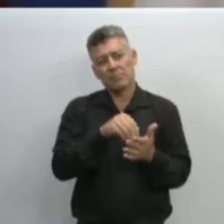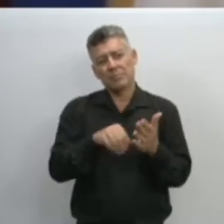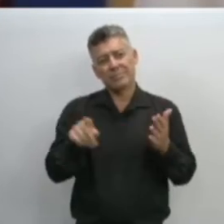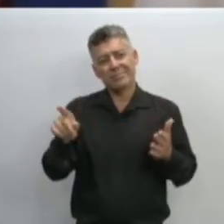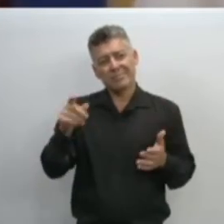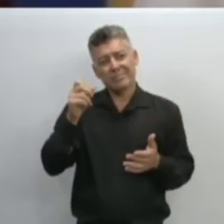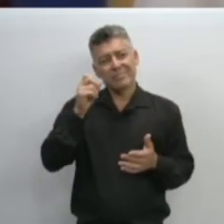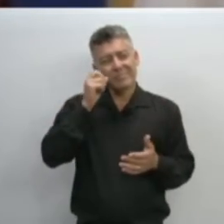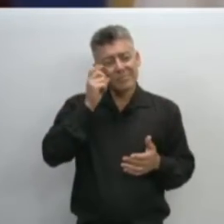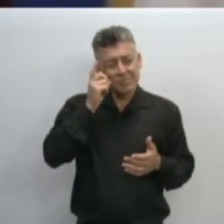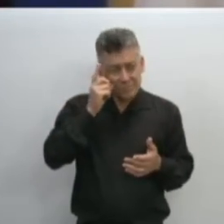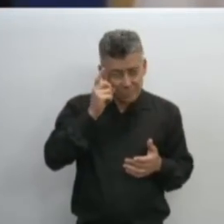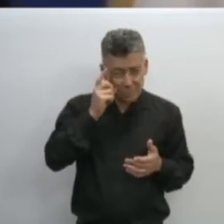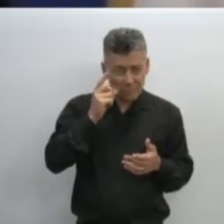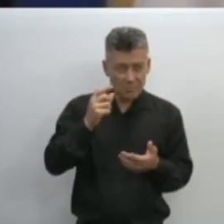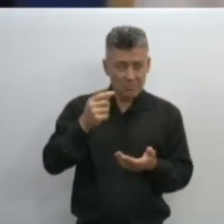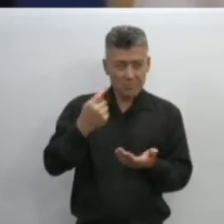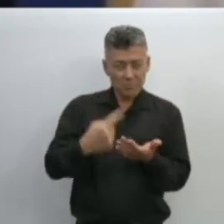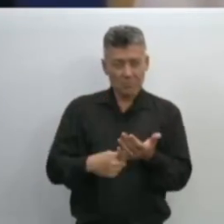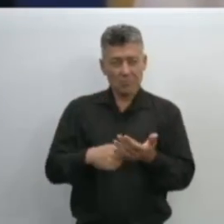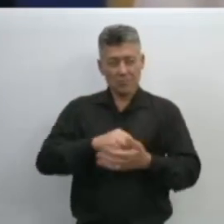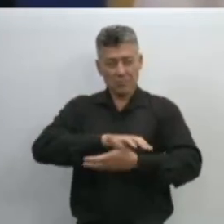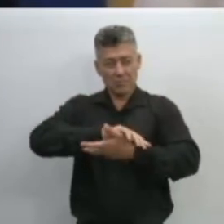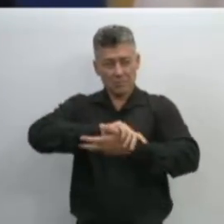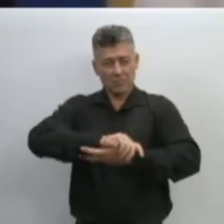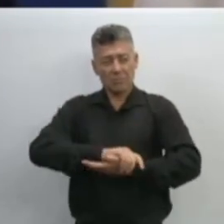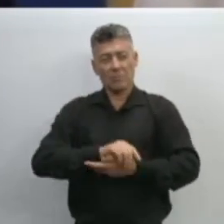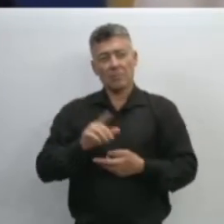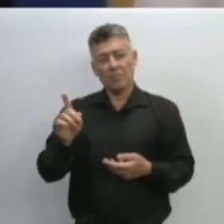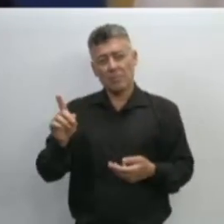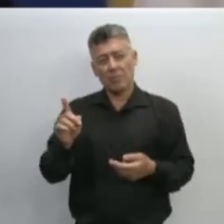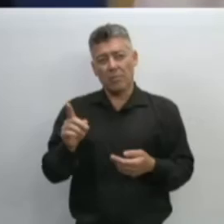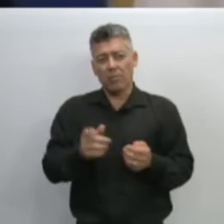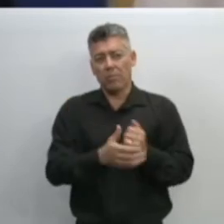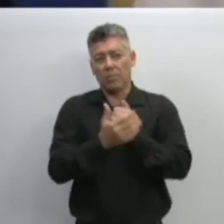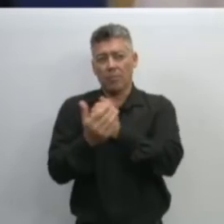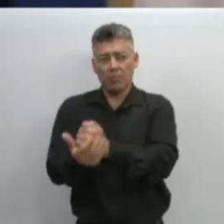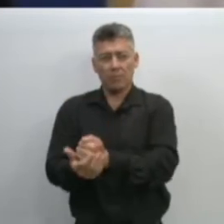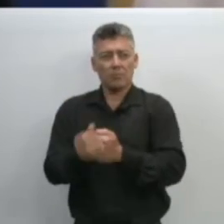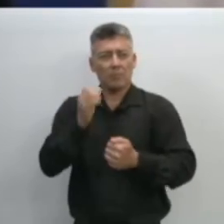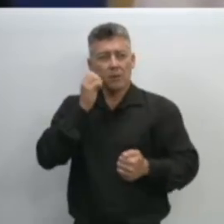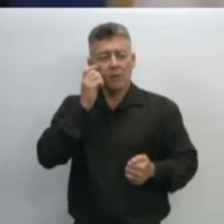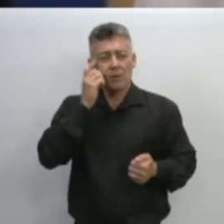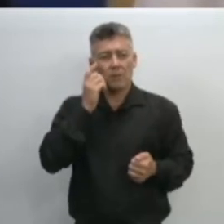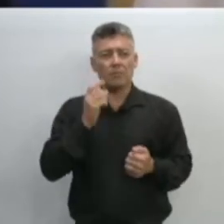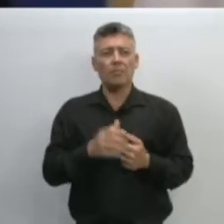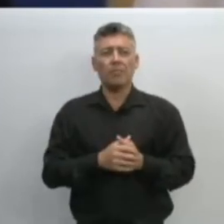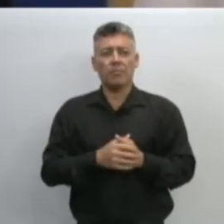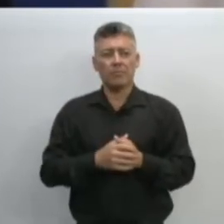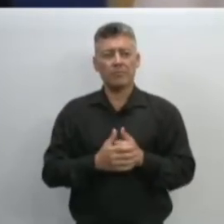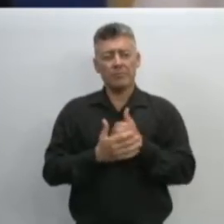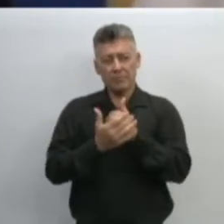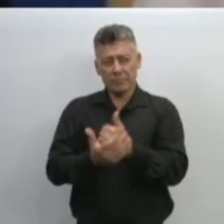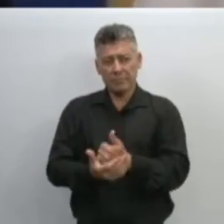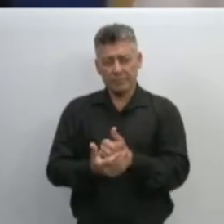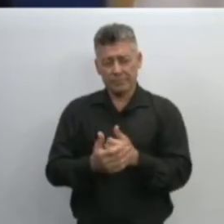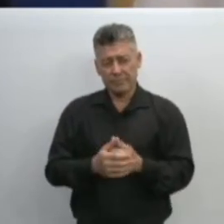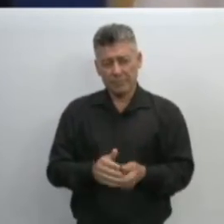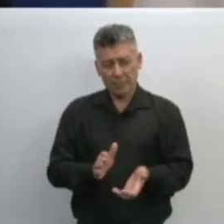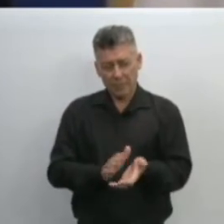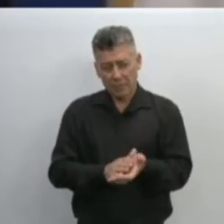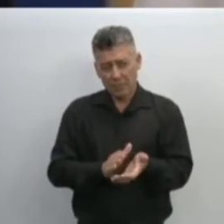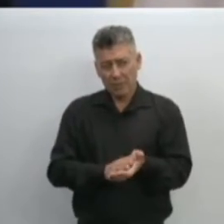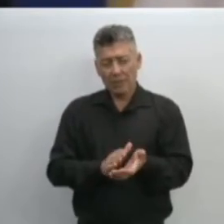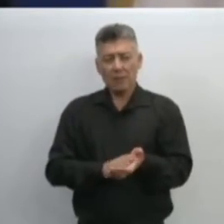do prefeito para abrir essa negociação, e felizmente eles foram recebidos pelo prefeito. Então, é isso que eu queria comunicar e dar parabéns ao MLB,